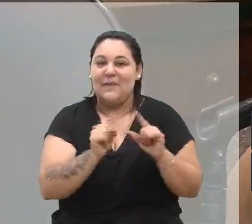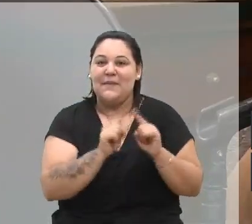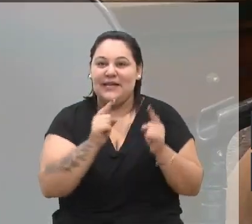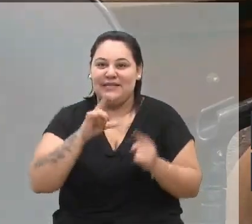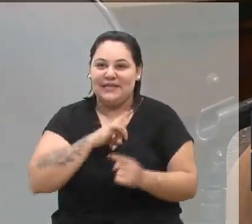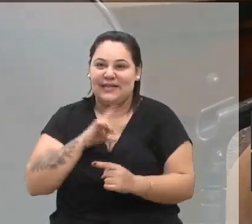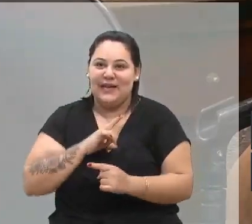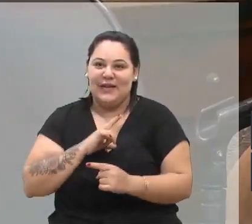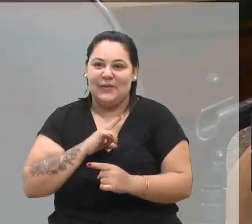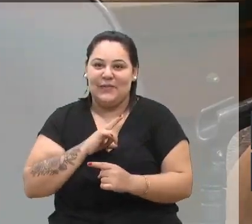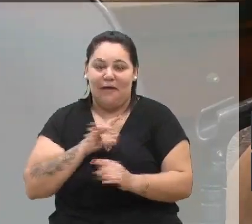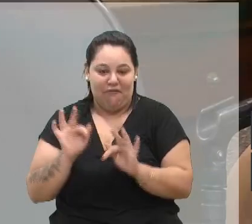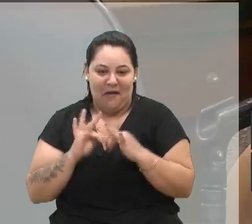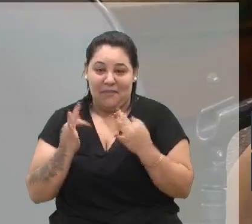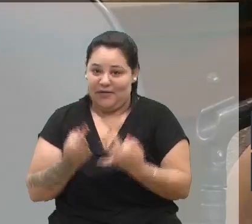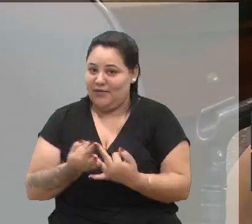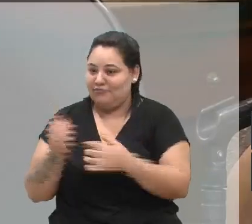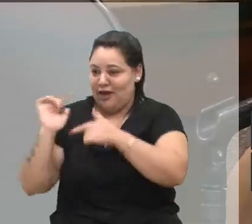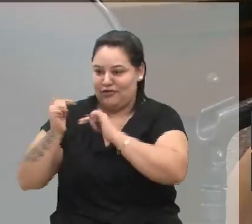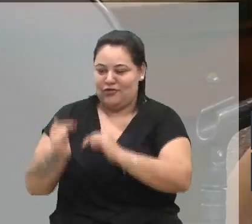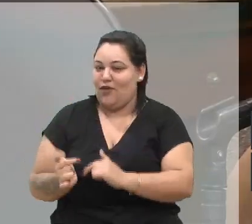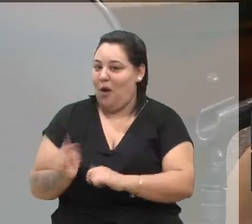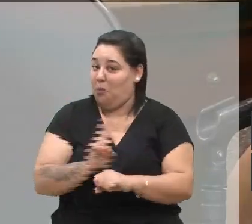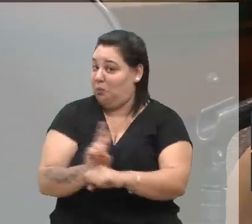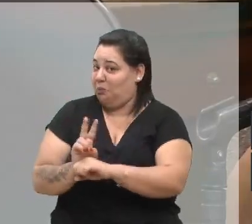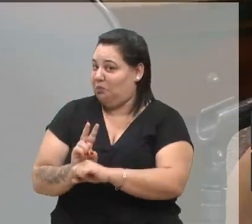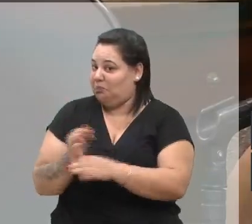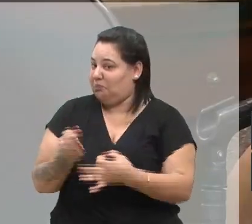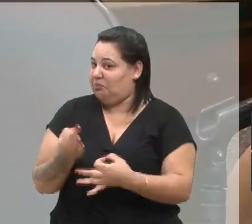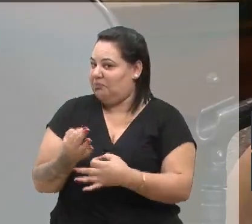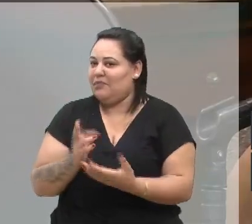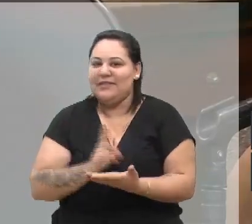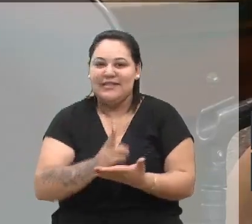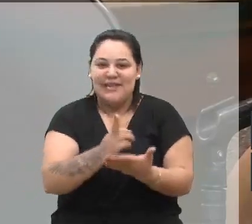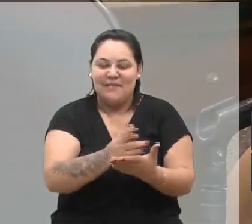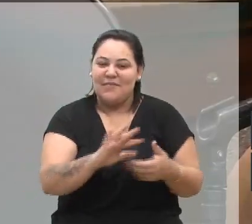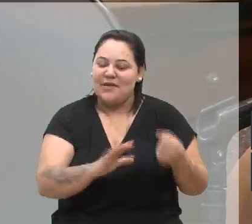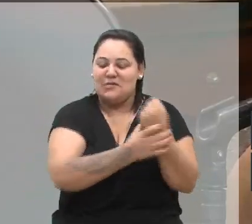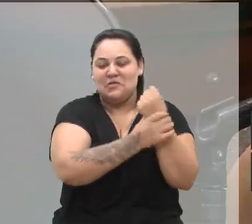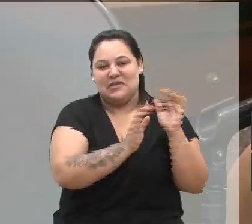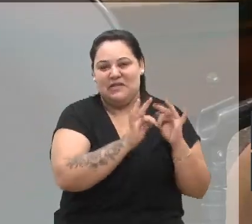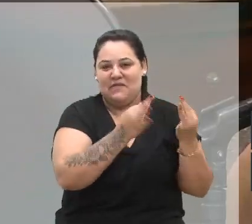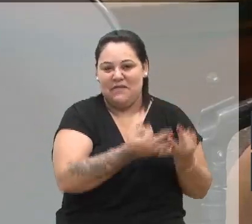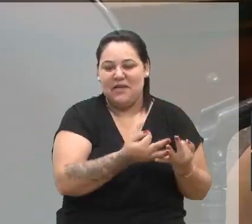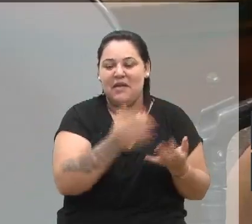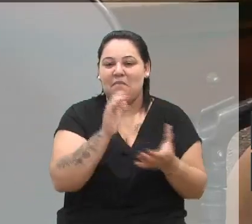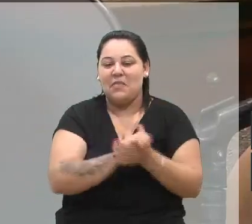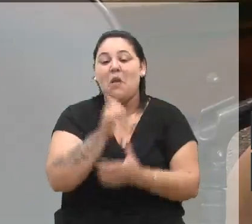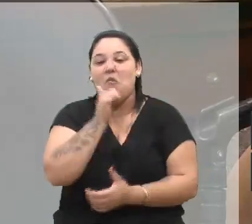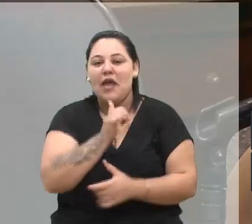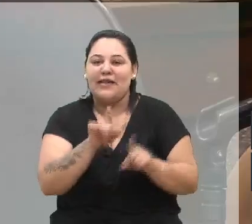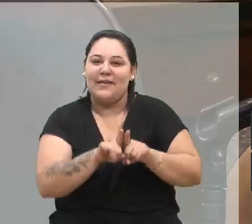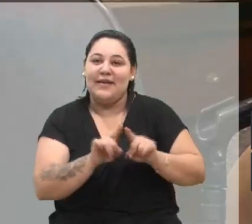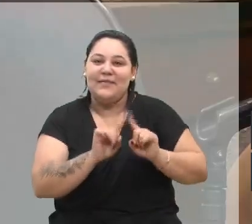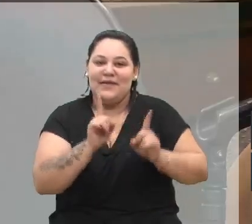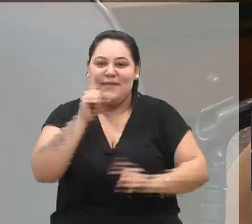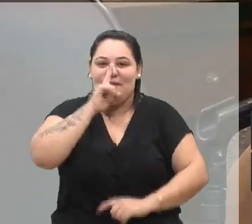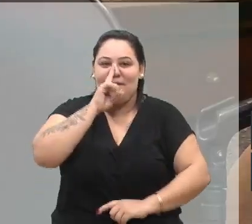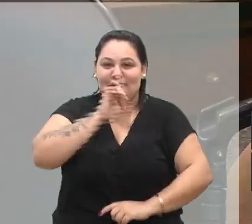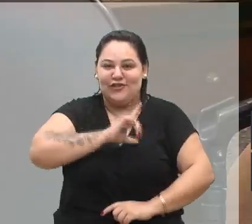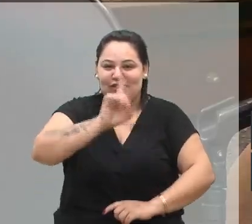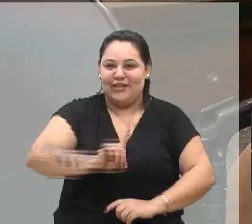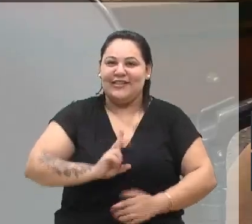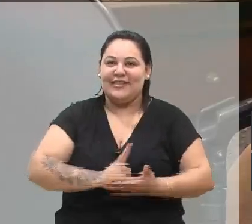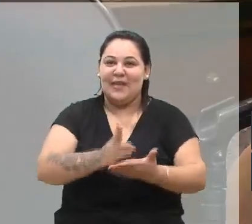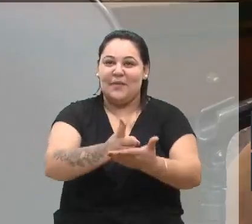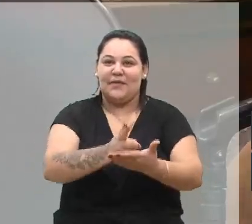criação conservadora e tudo mais, mas sempre, né, prezou pela segurança da família, da esposa. Mas a minha mãe tinha o direito sempre em